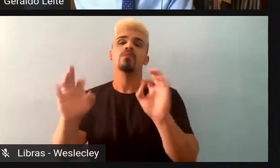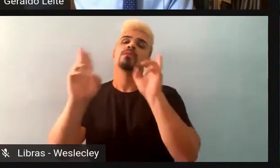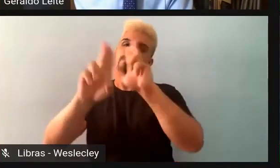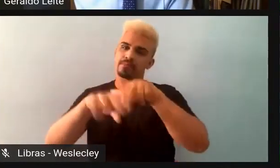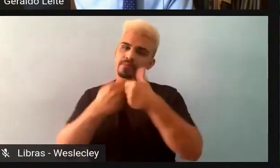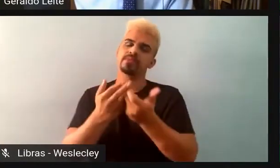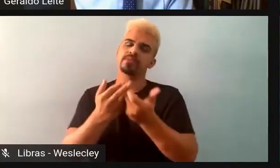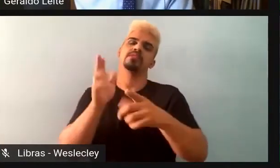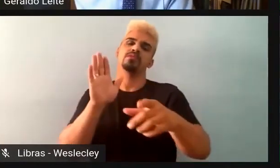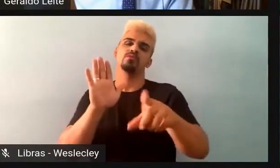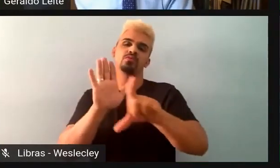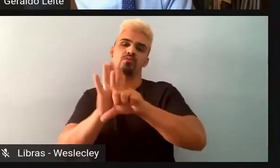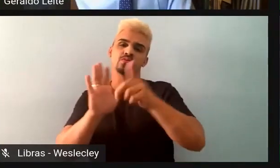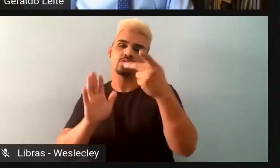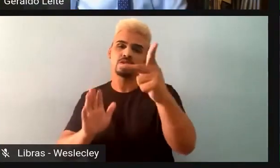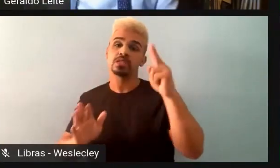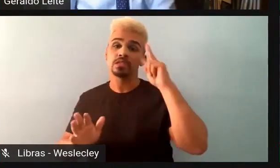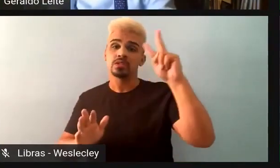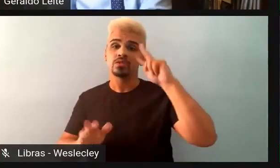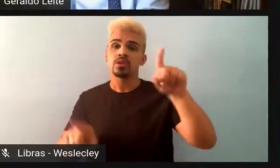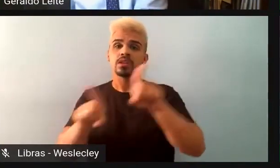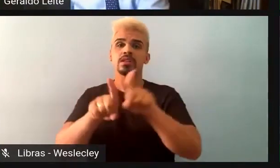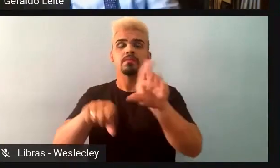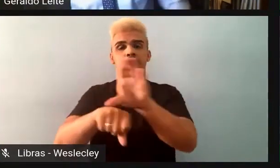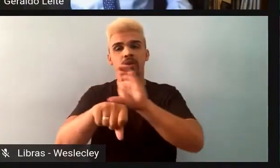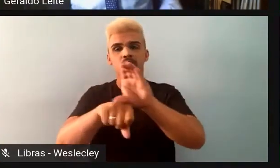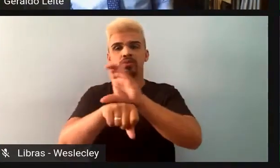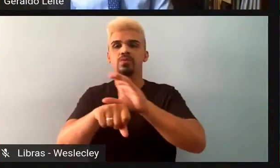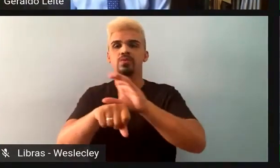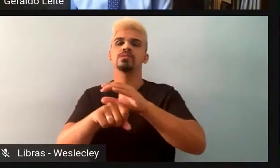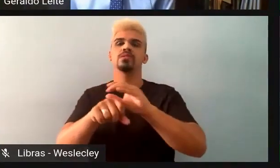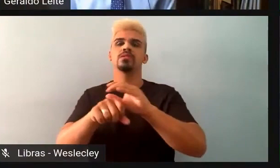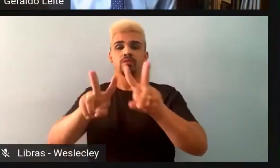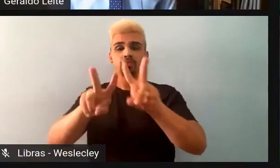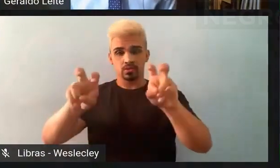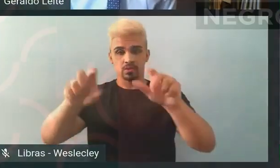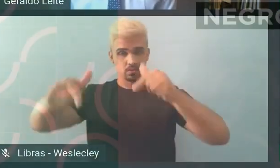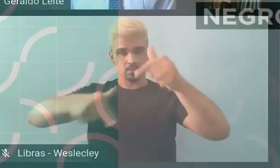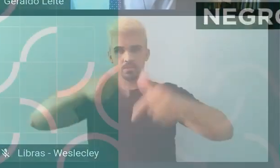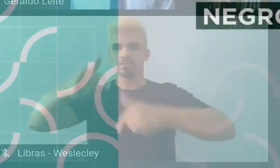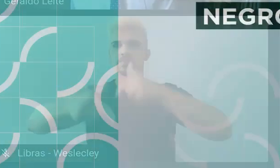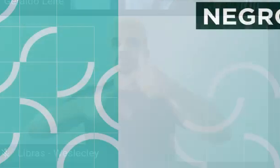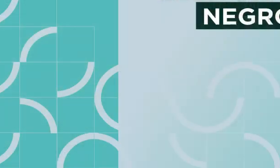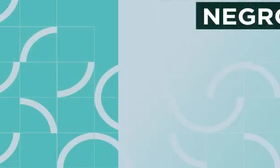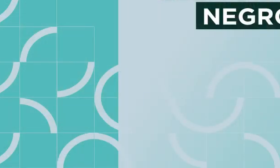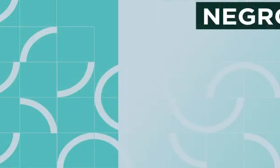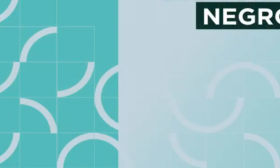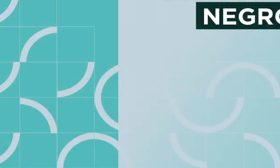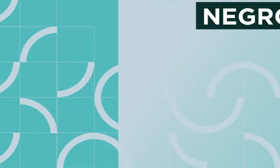como Estado e como sociedade, e as consequências que isso traz até os dias de hoje.